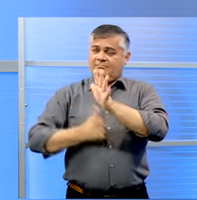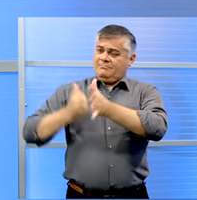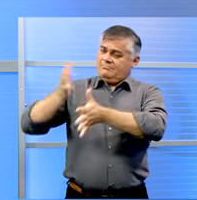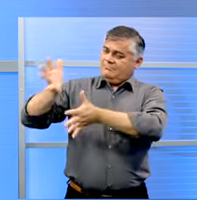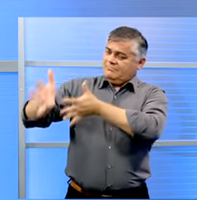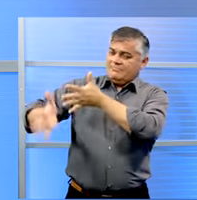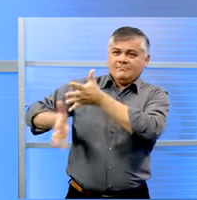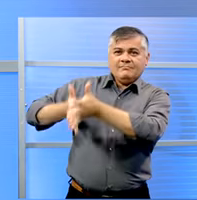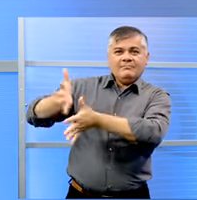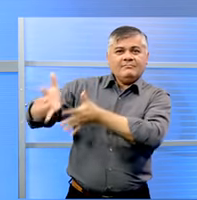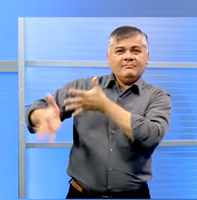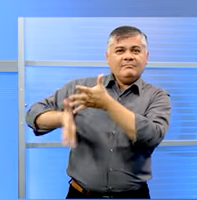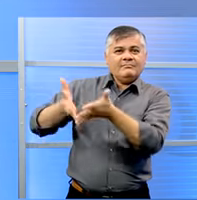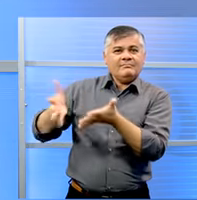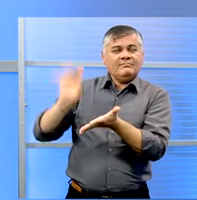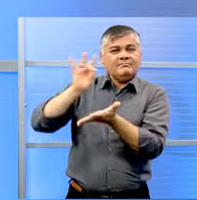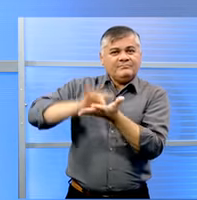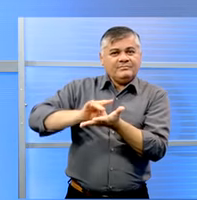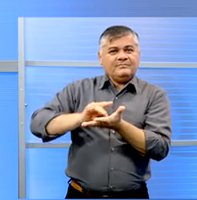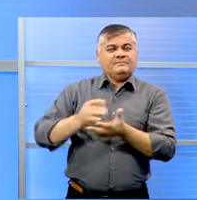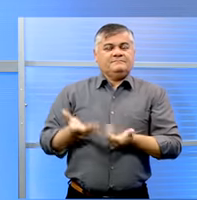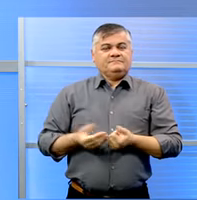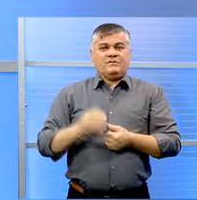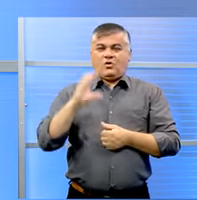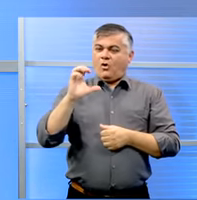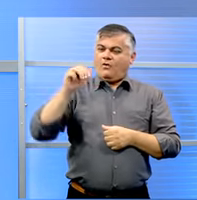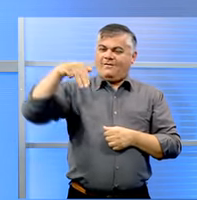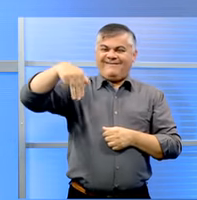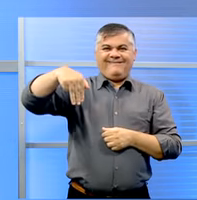Libras. Configuração de mão é isso.